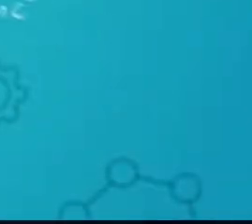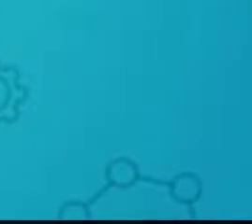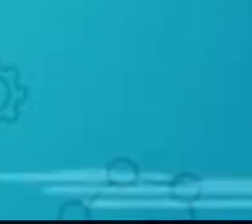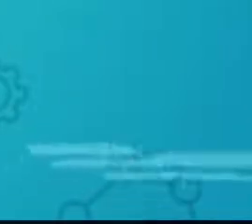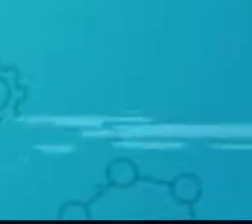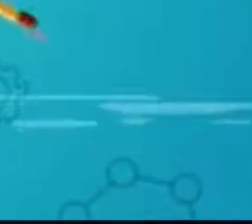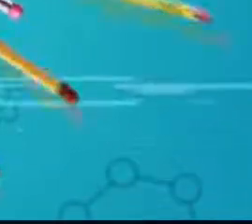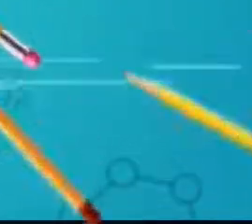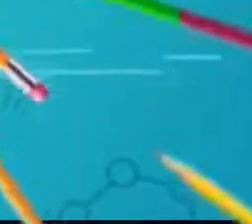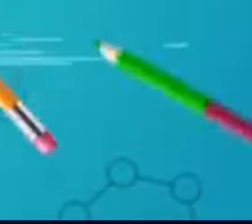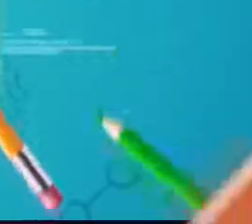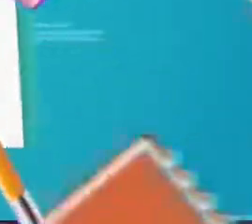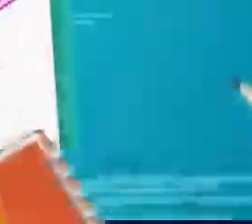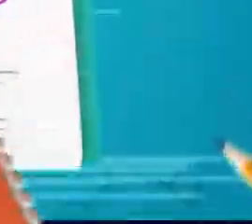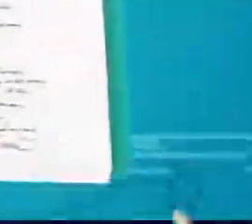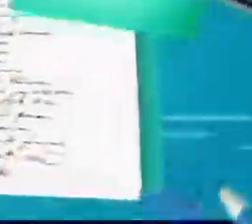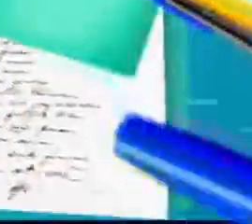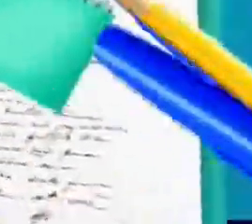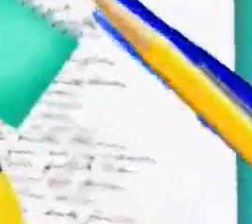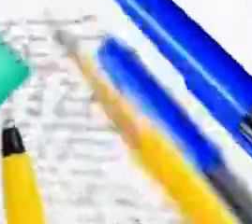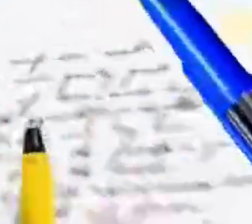Transcrição e